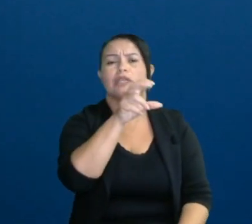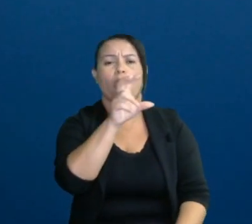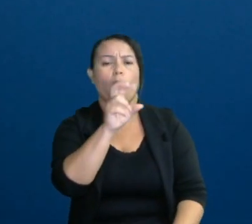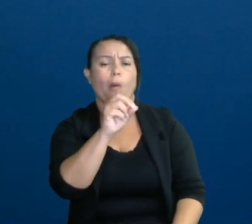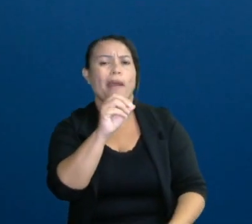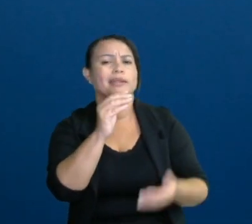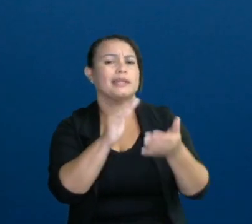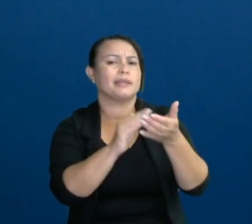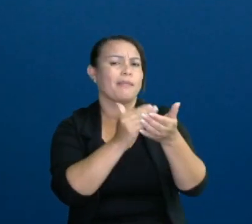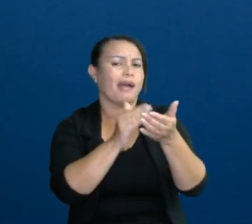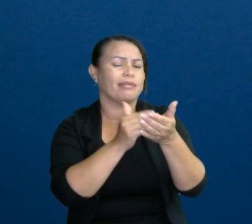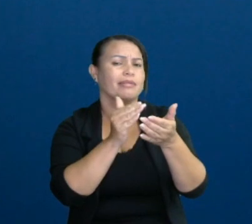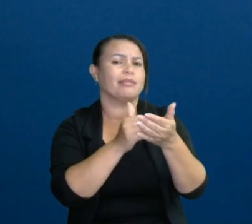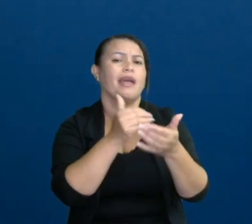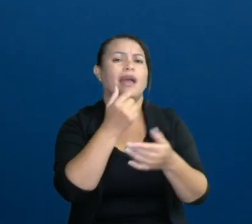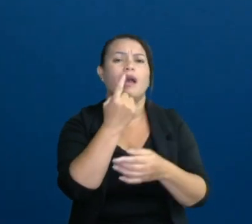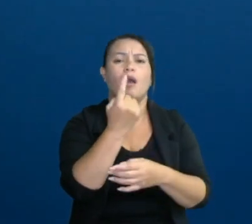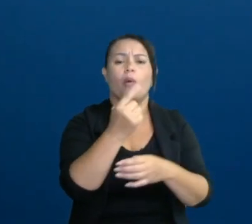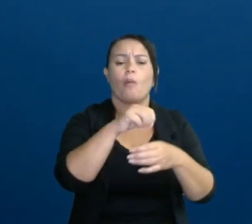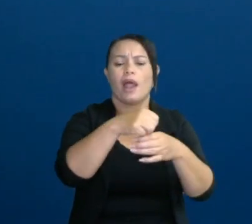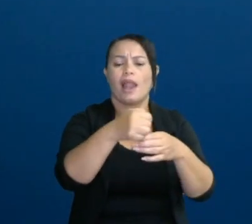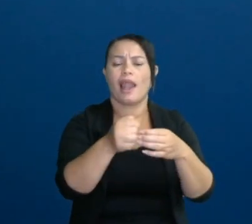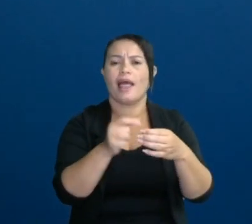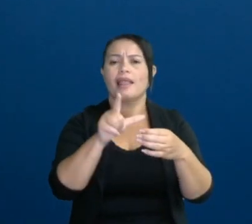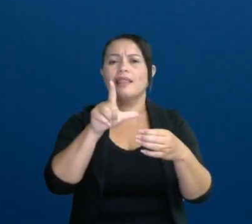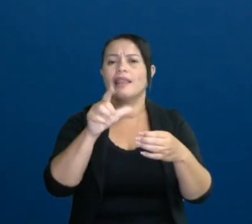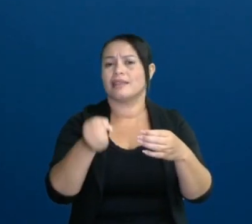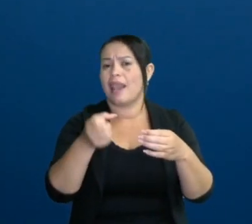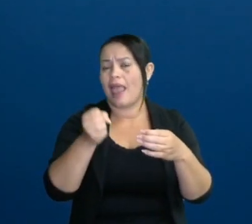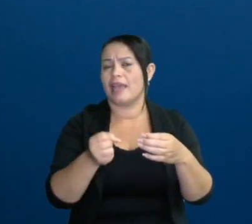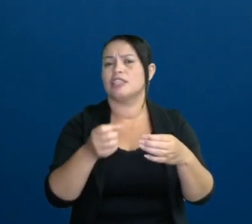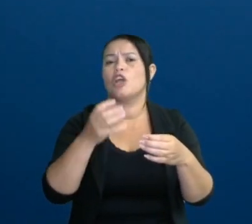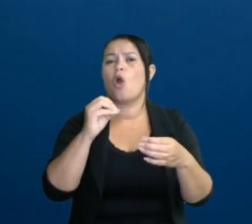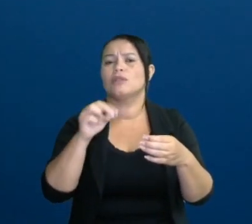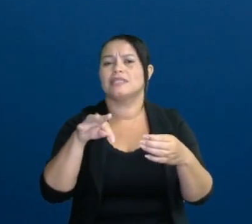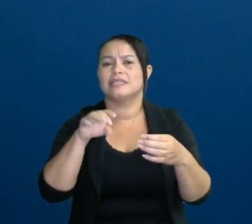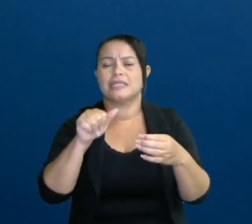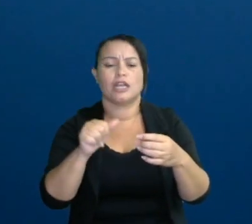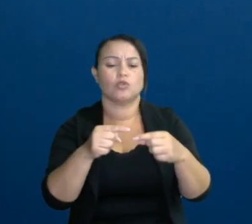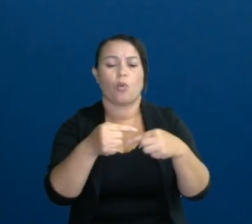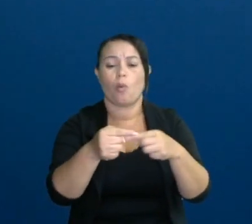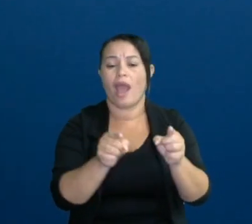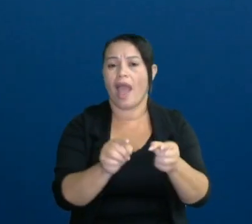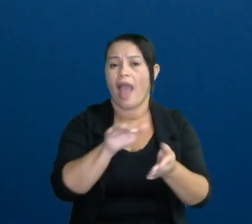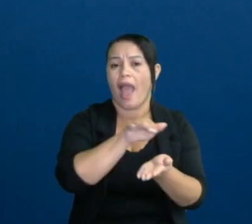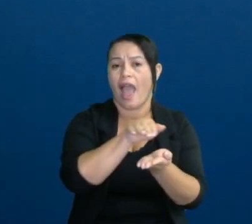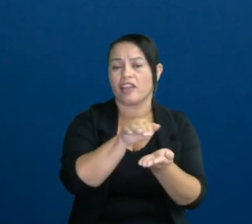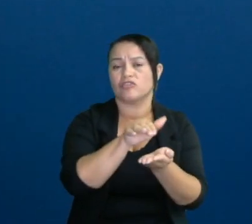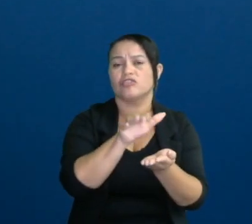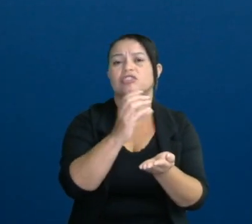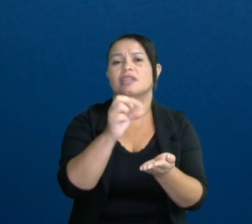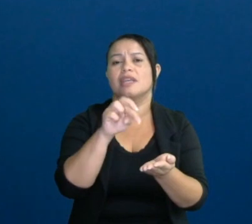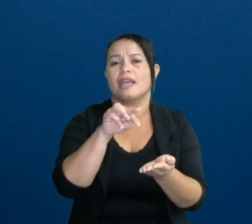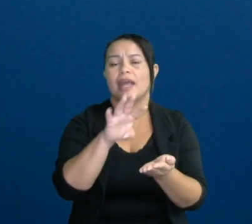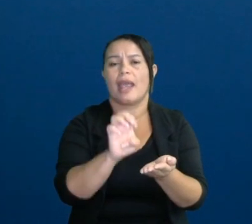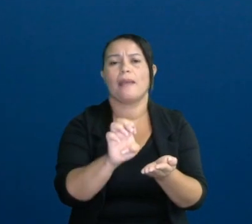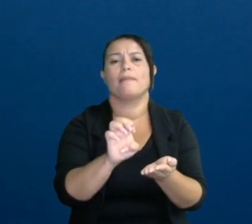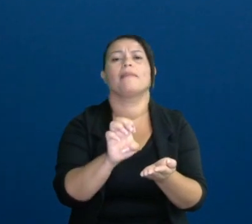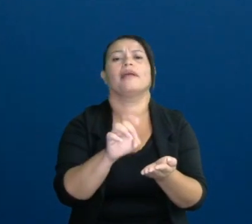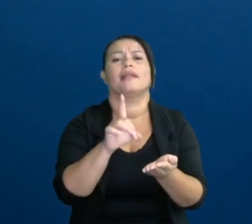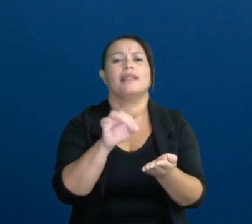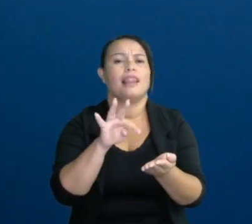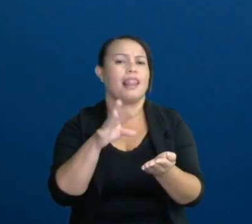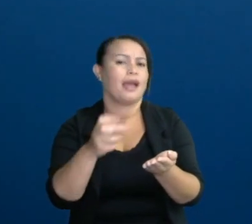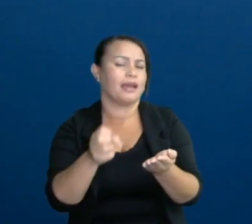de margarina, uma lata de leite condensado, uma caixa de creme de leite, suco de